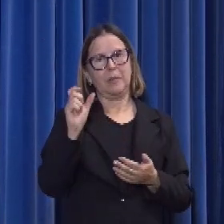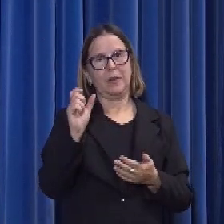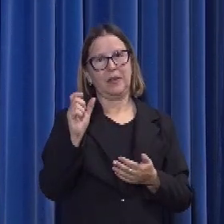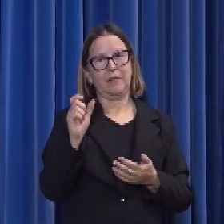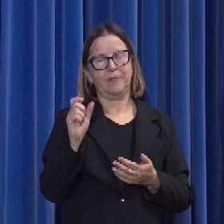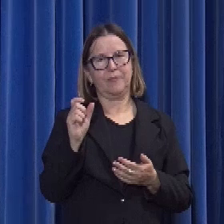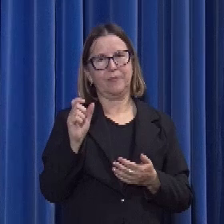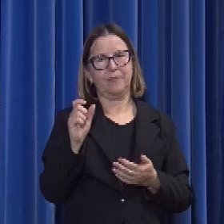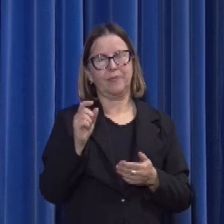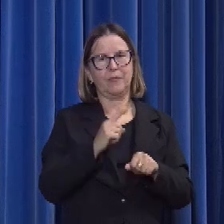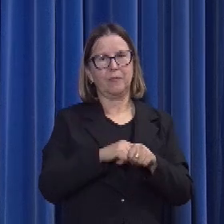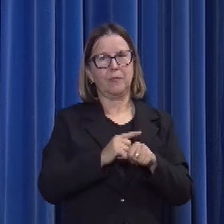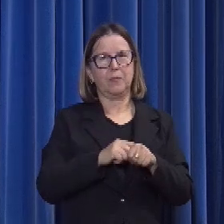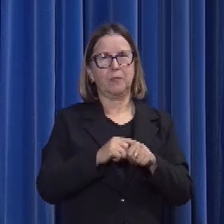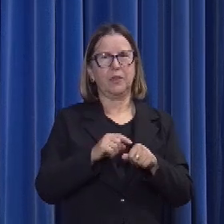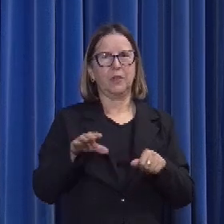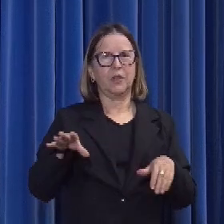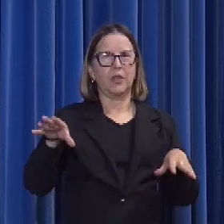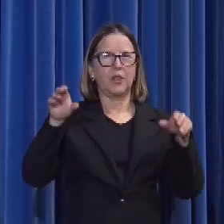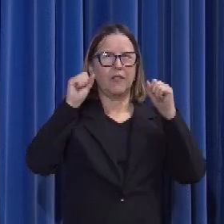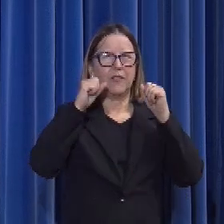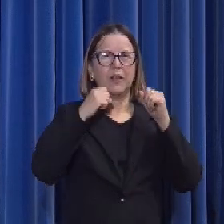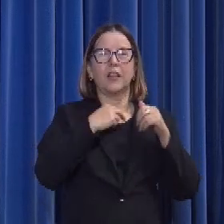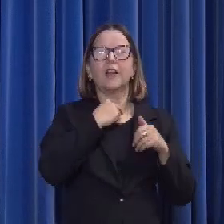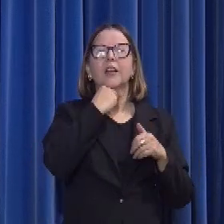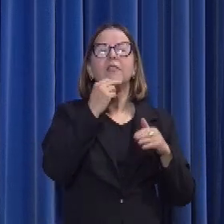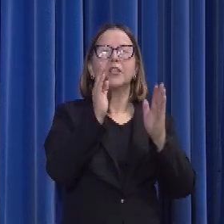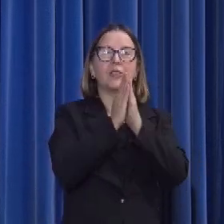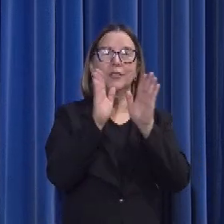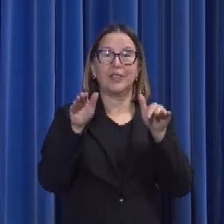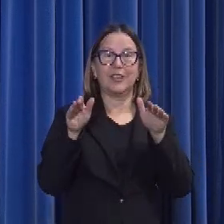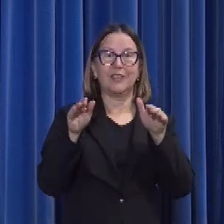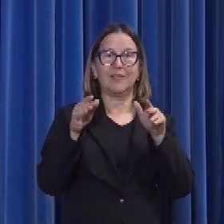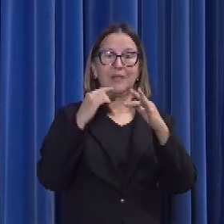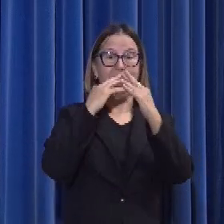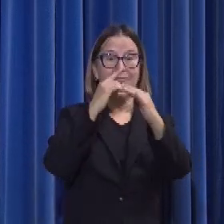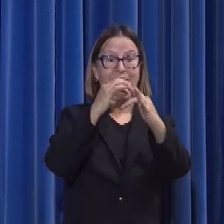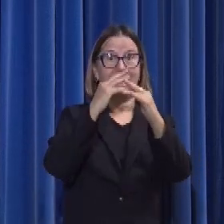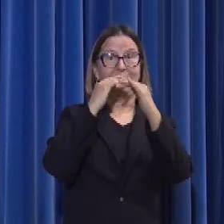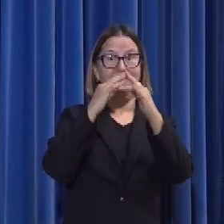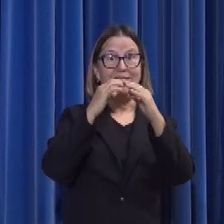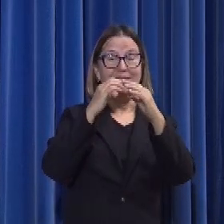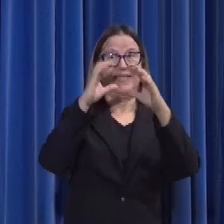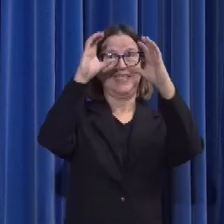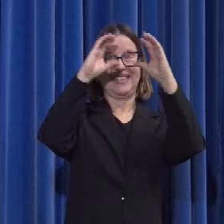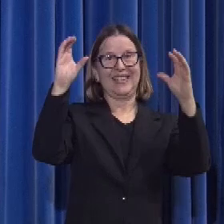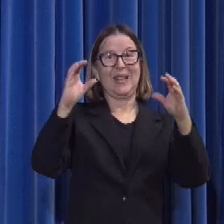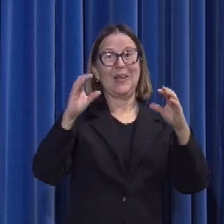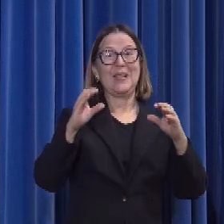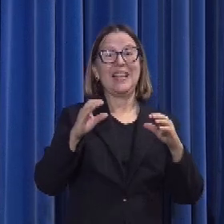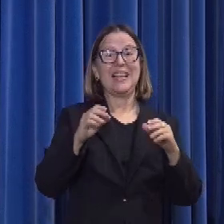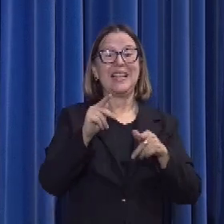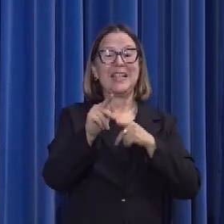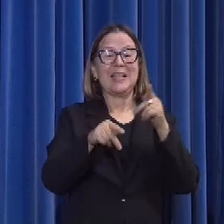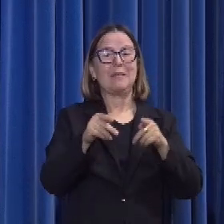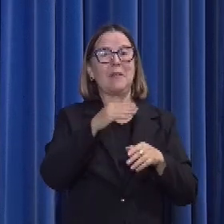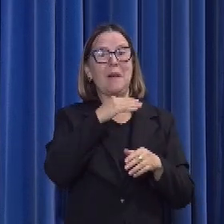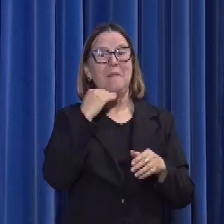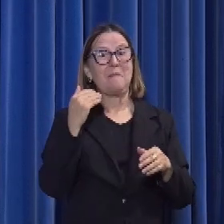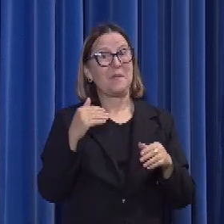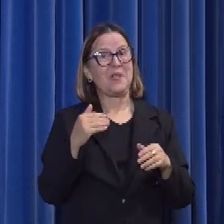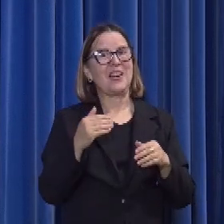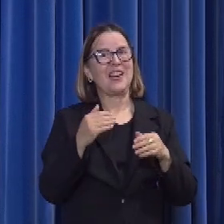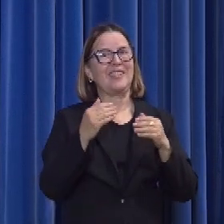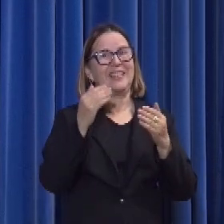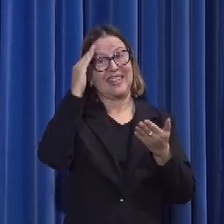arcanjo, e ressoada a trombeta de Deus, descerá dos céus, e os mortos em Cristo ressuscitarão primeiro. Depois